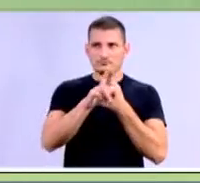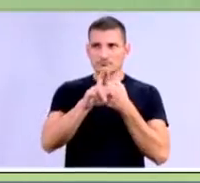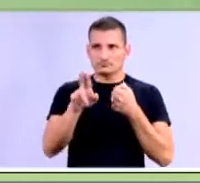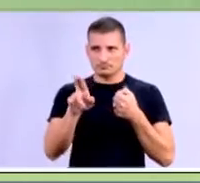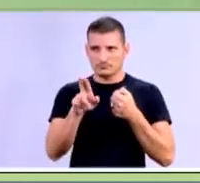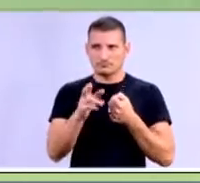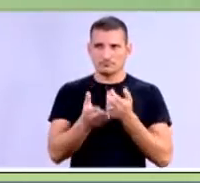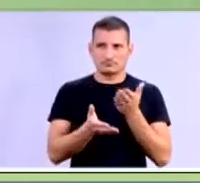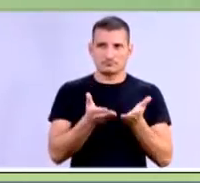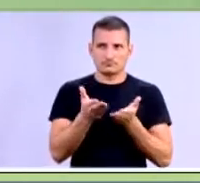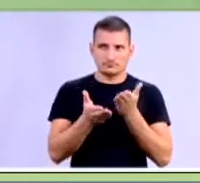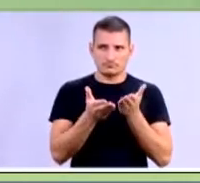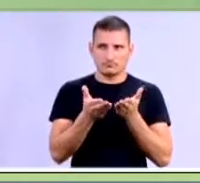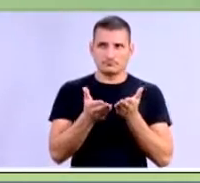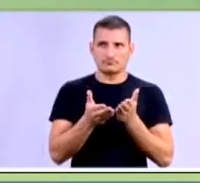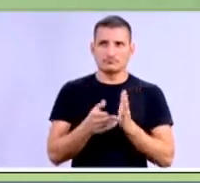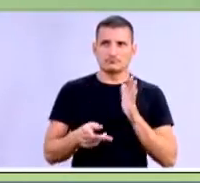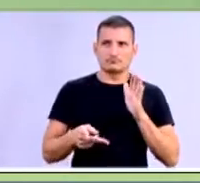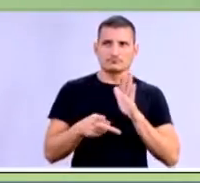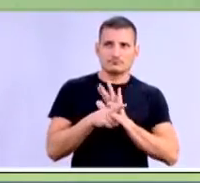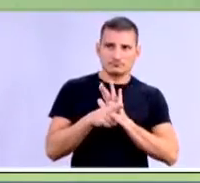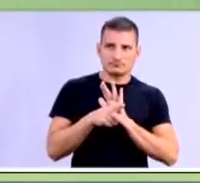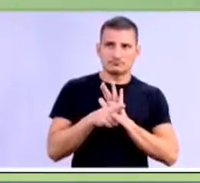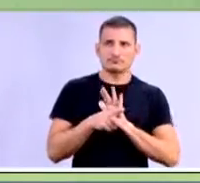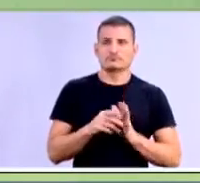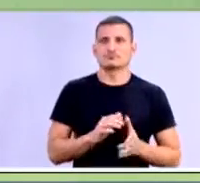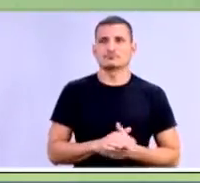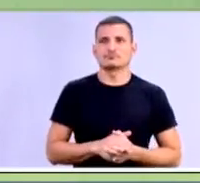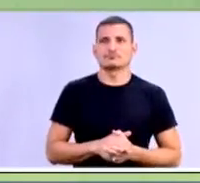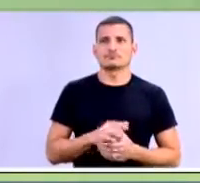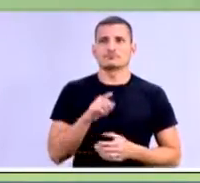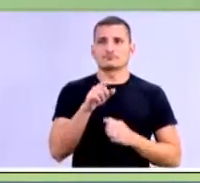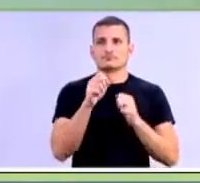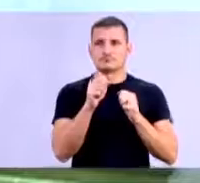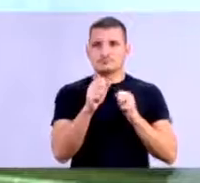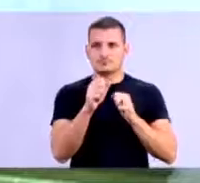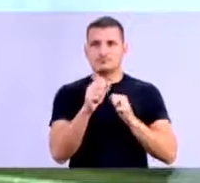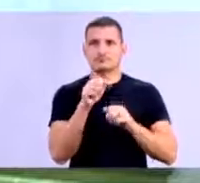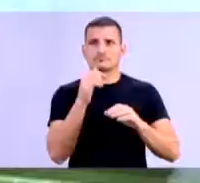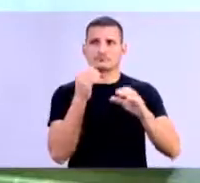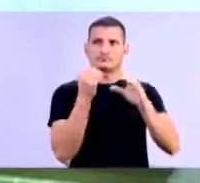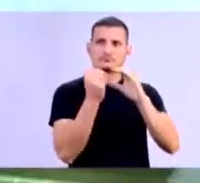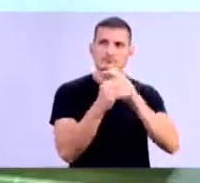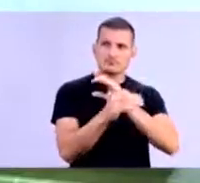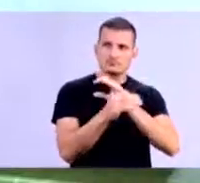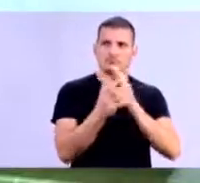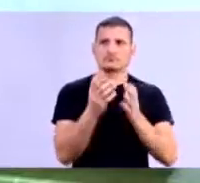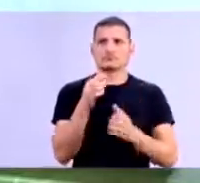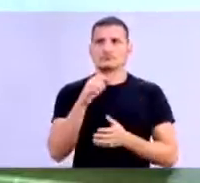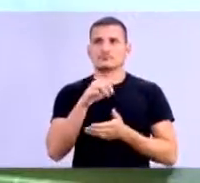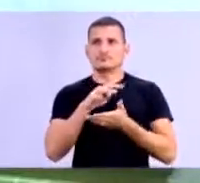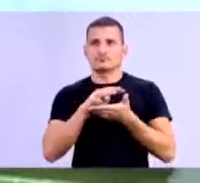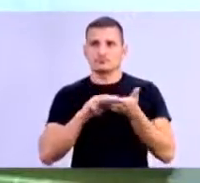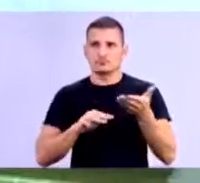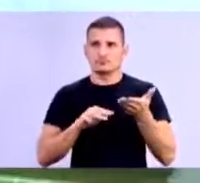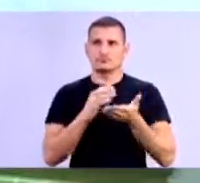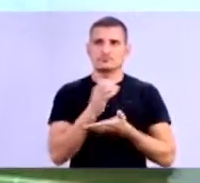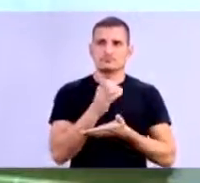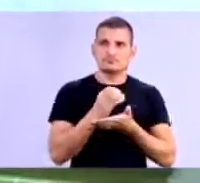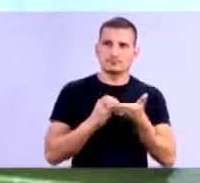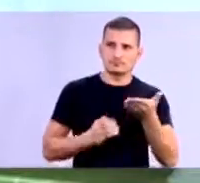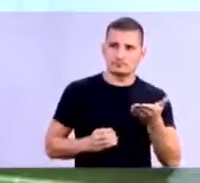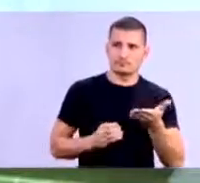tratamento apropriados para que você possa mandar esse e-mail, esse memorando, esse